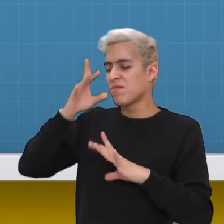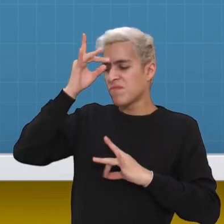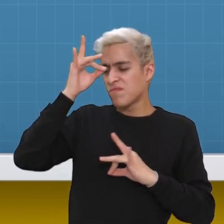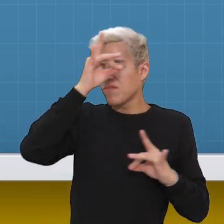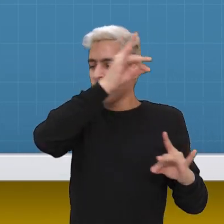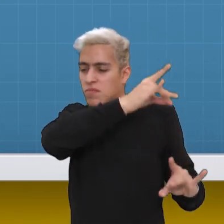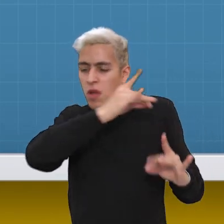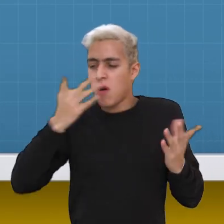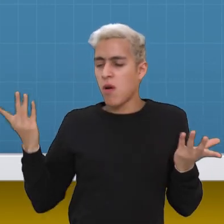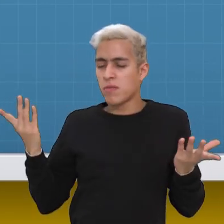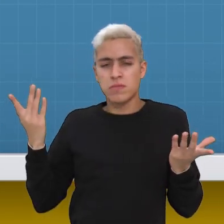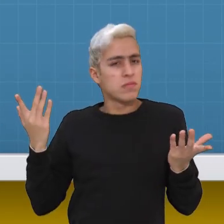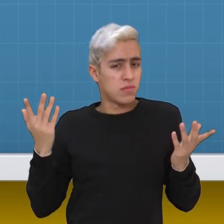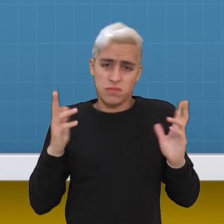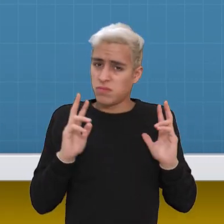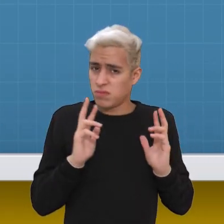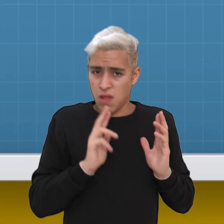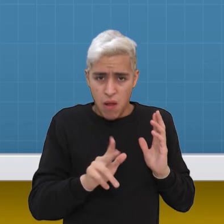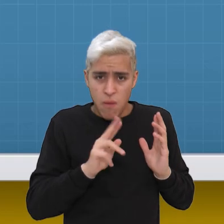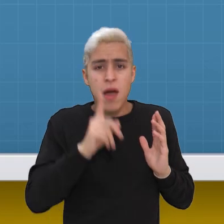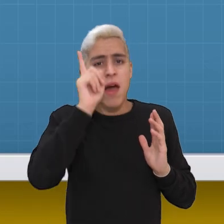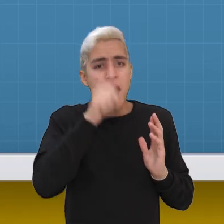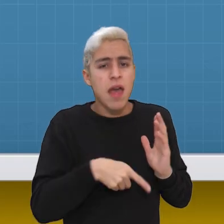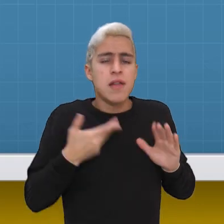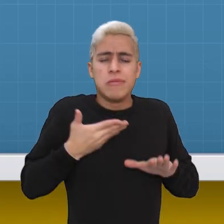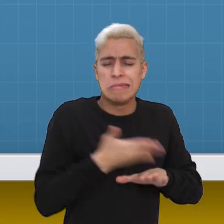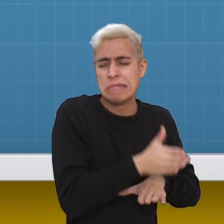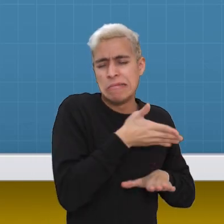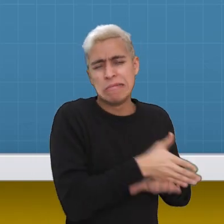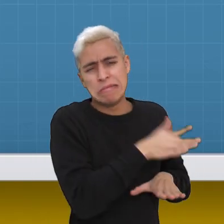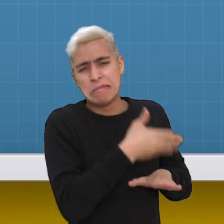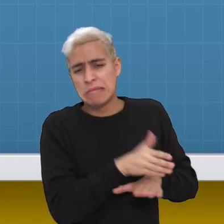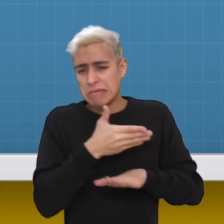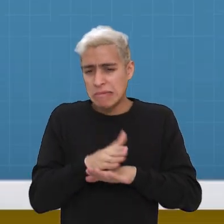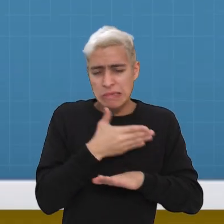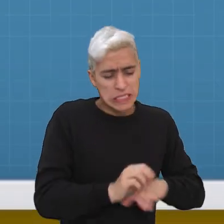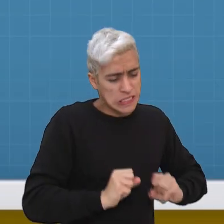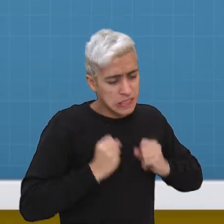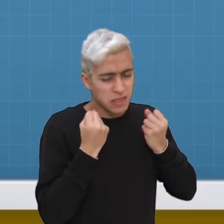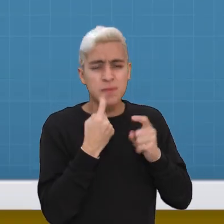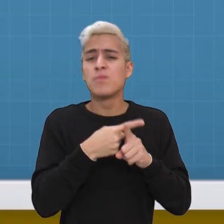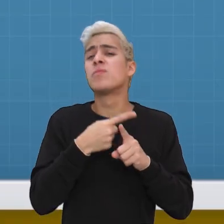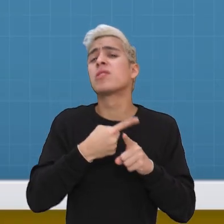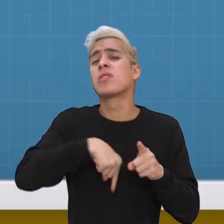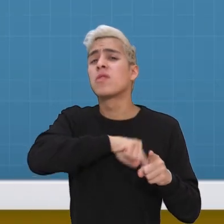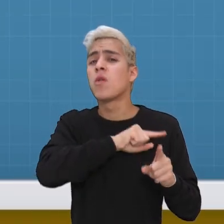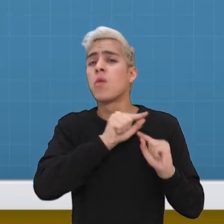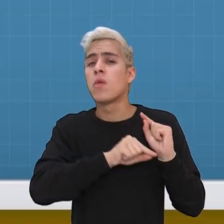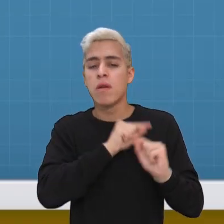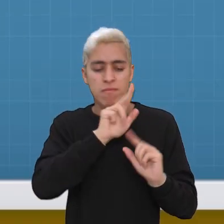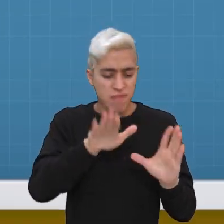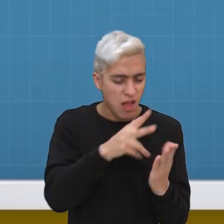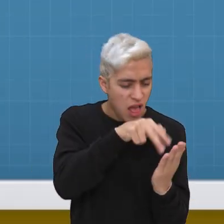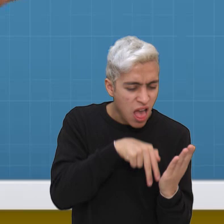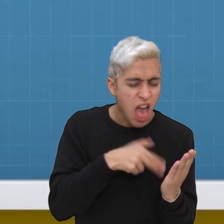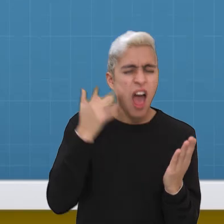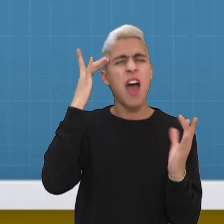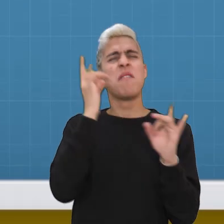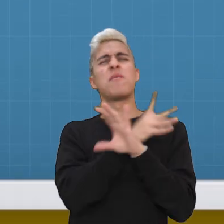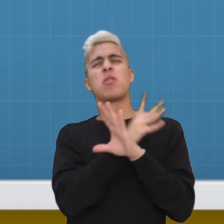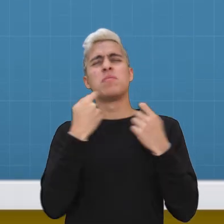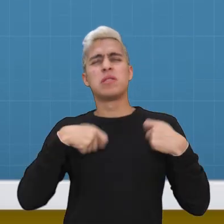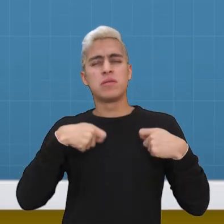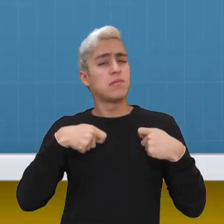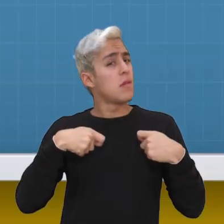novo? É assim que funciona? Não é. É treino, é prática. E por que nós, quando nós vamos ler, nós achamos que nós temos que